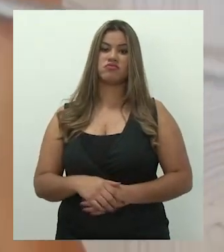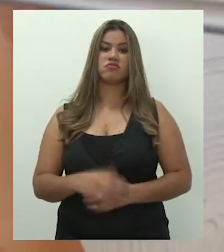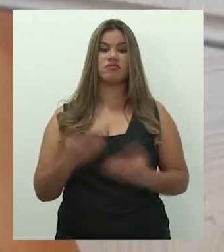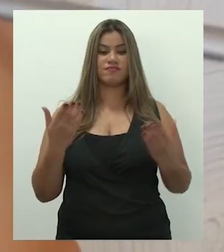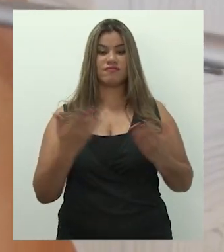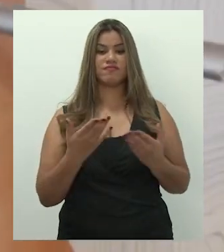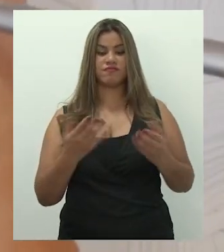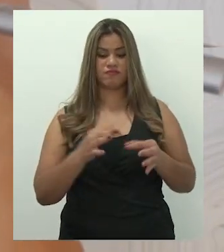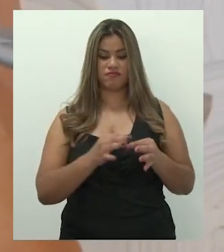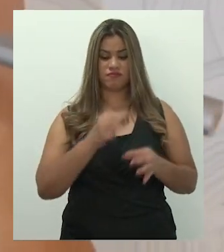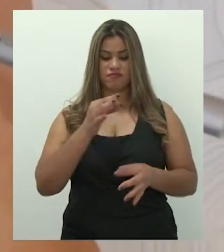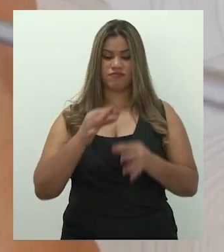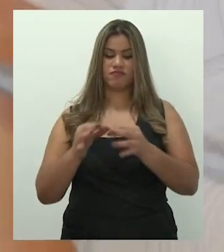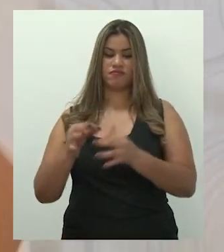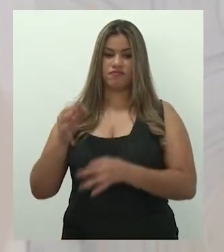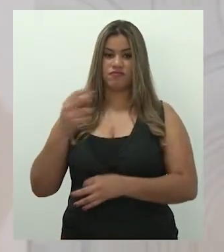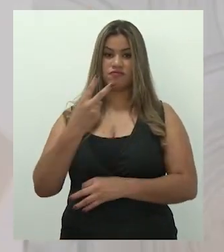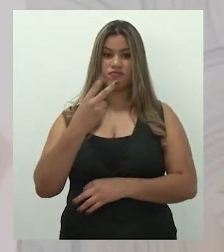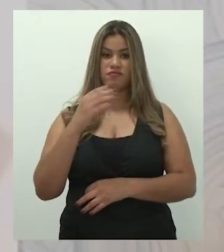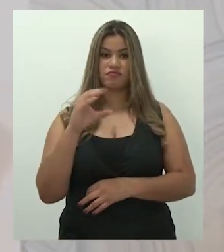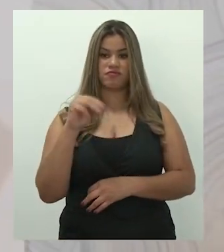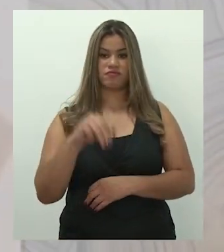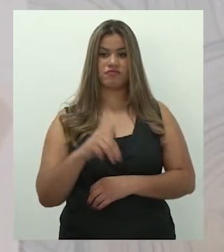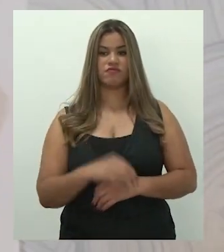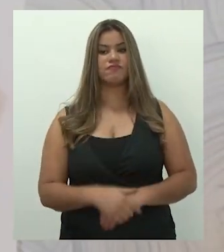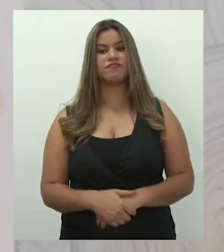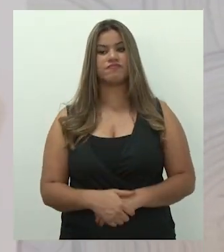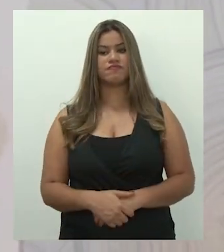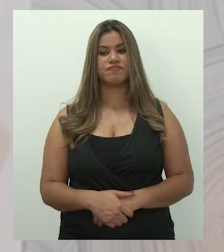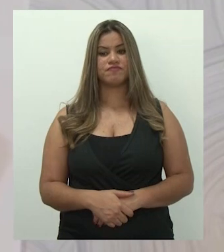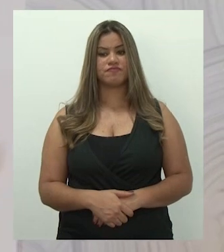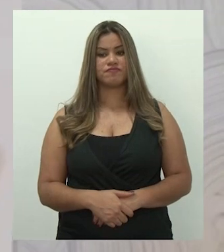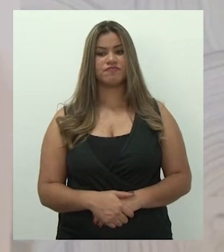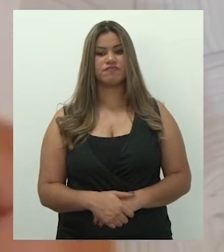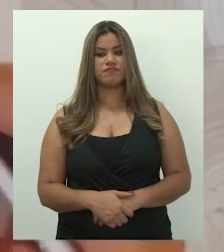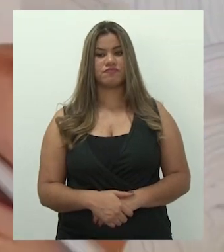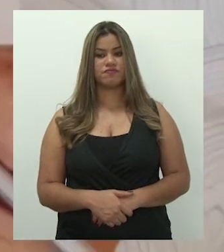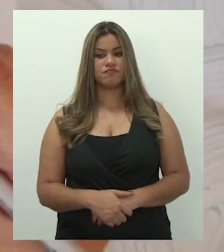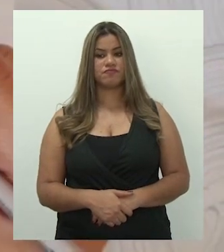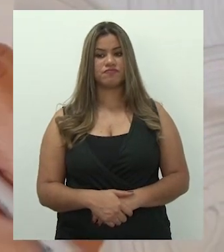agora. Faça a primeira linha.